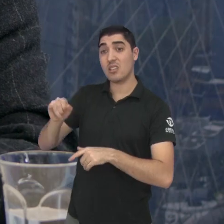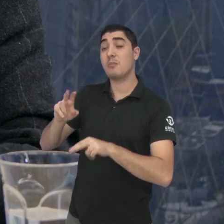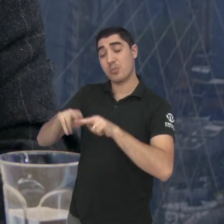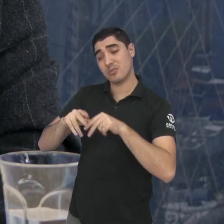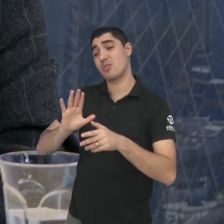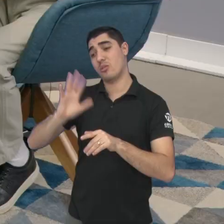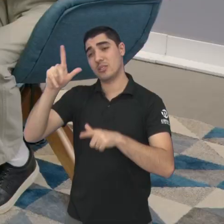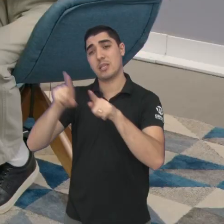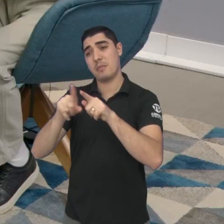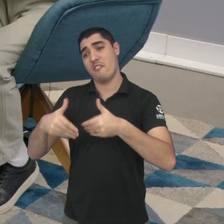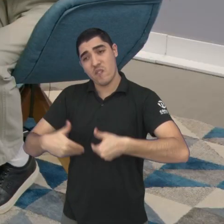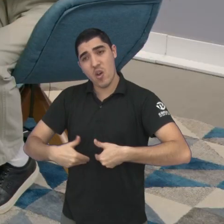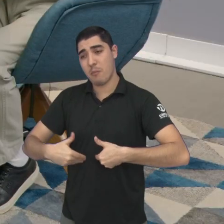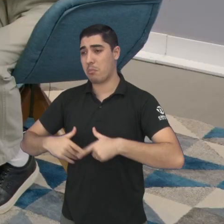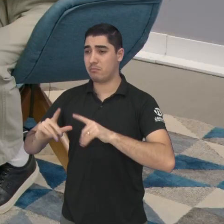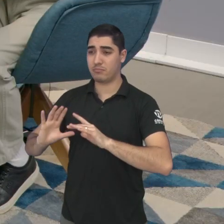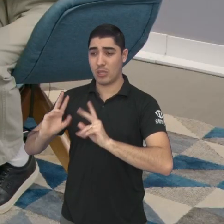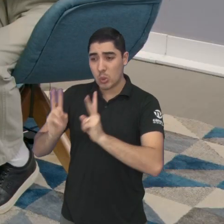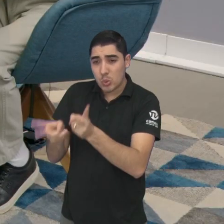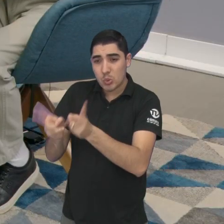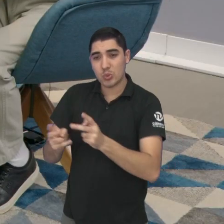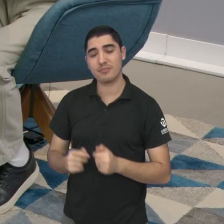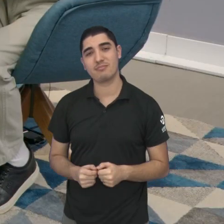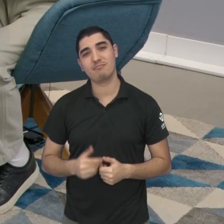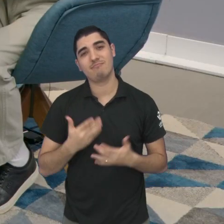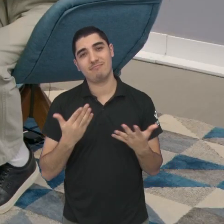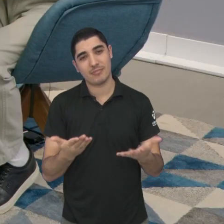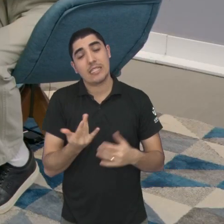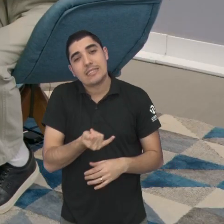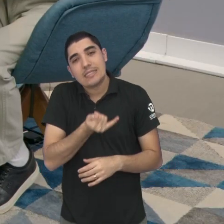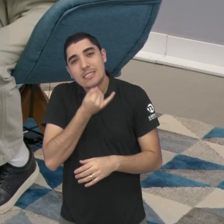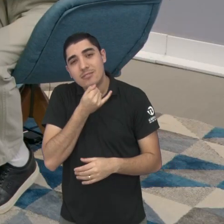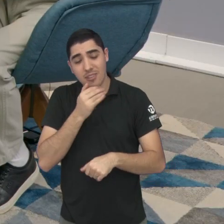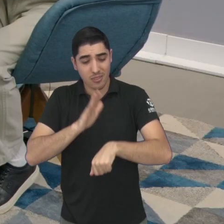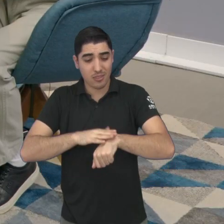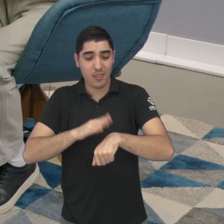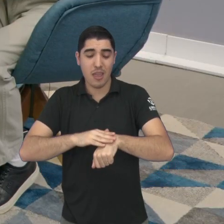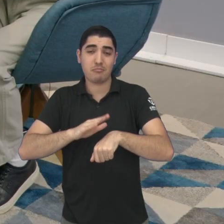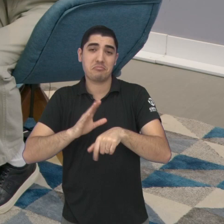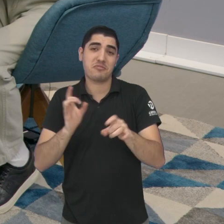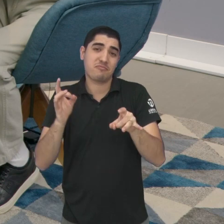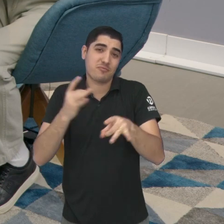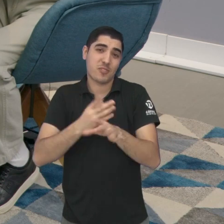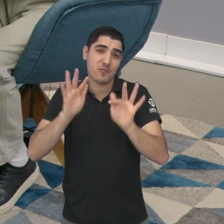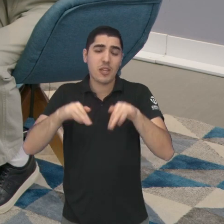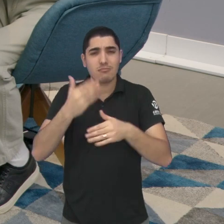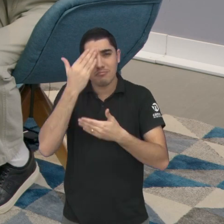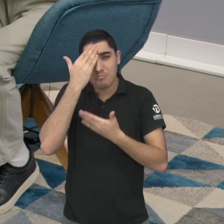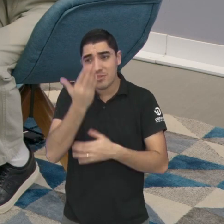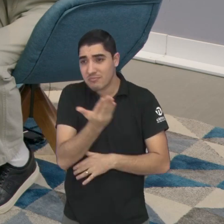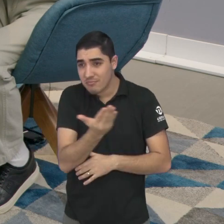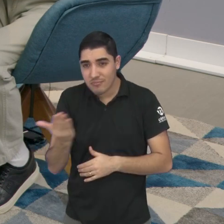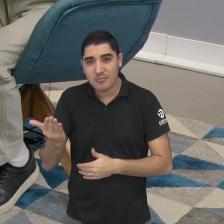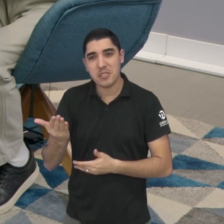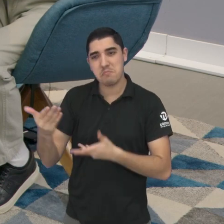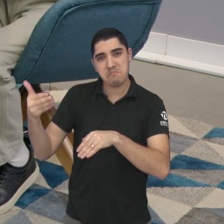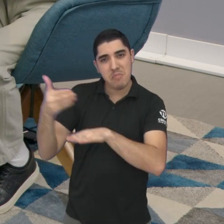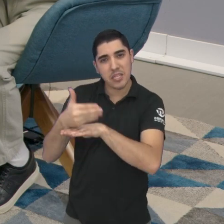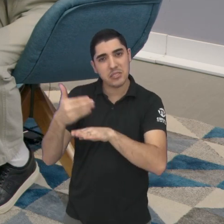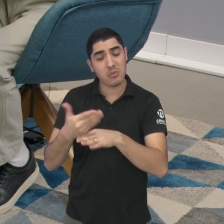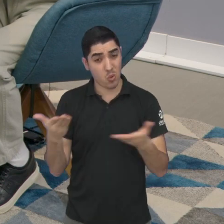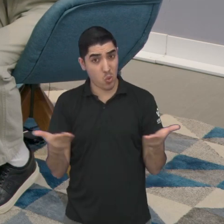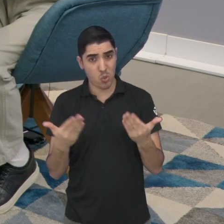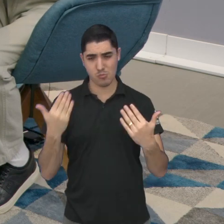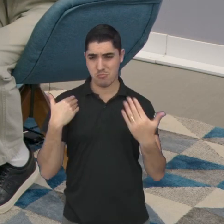também, cara. É isso, gente. Infelizmente, nosso tempo acabou. Gostaria de agradecer mais uma vez a participação de vocês. Foi um